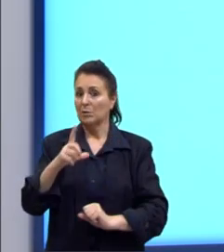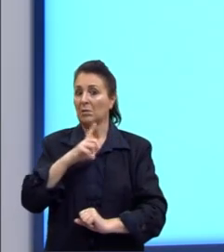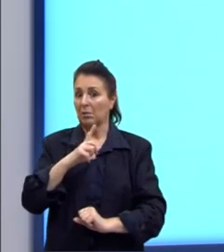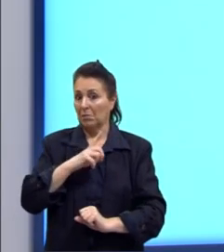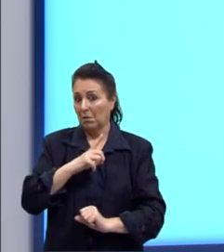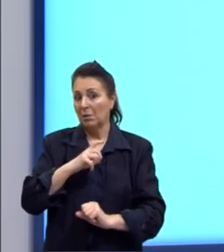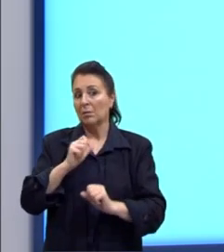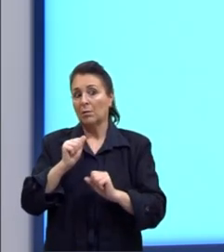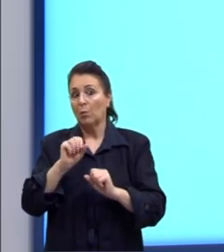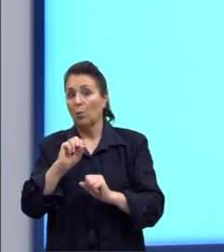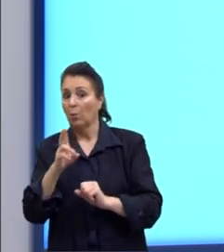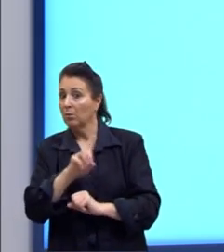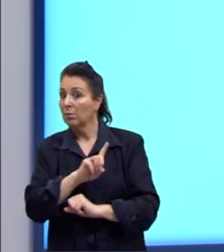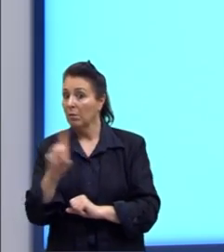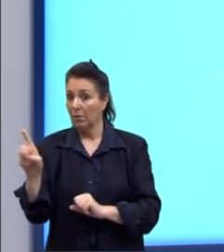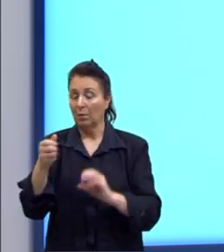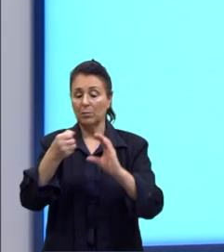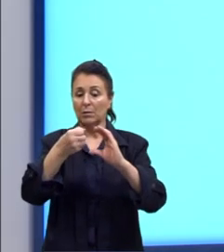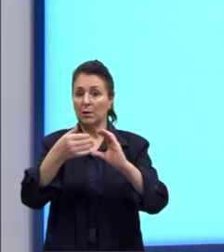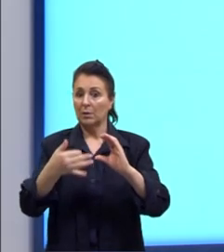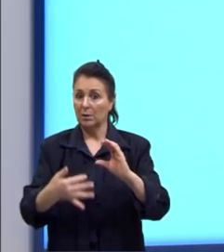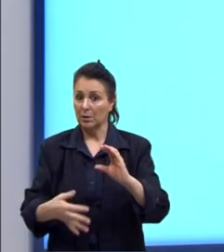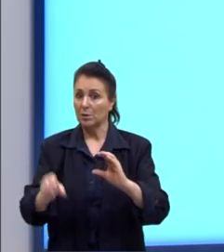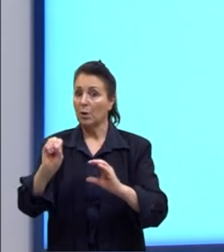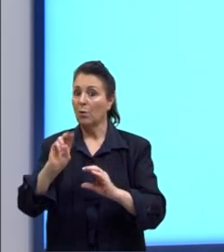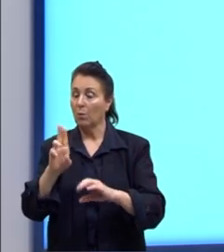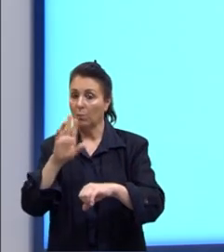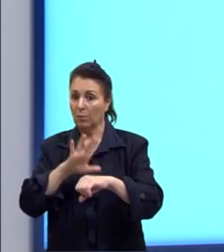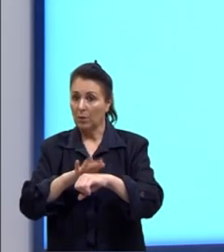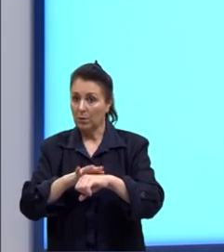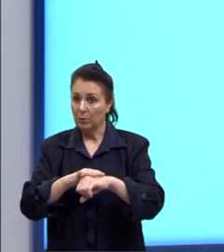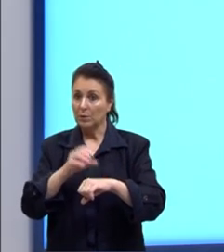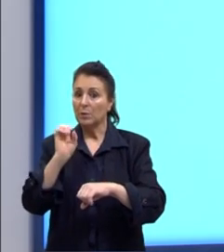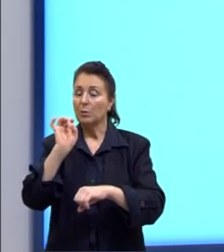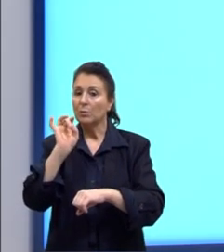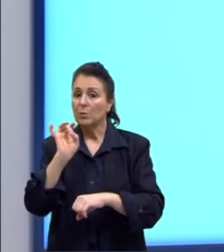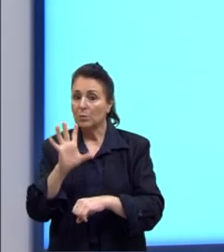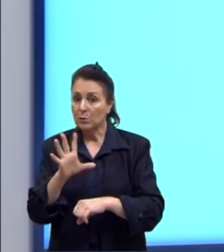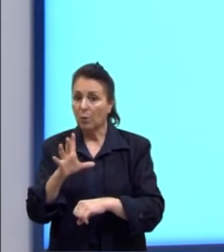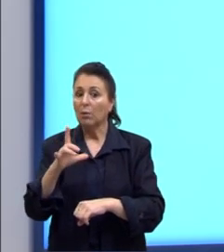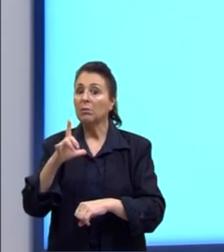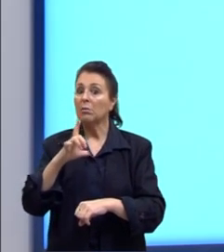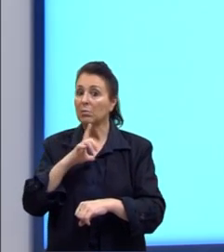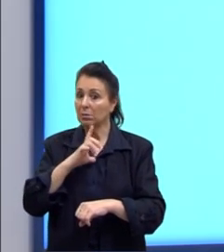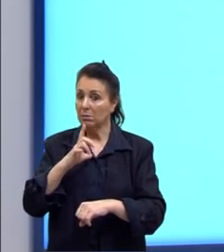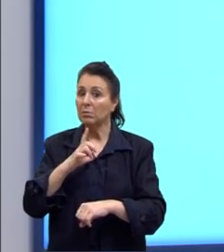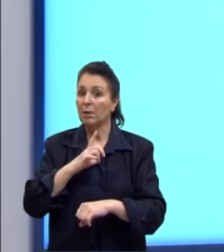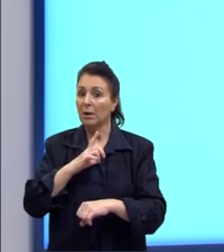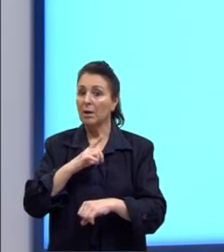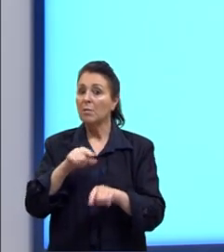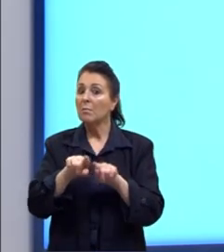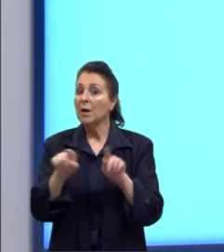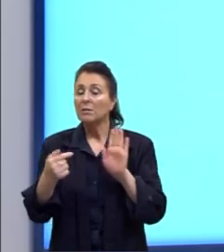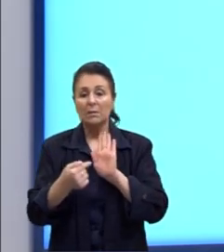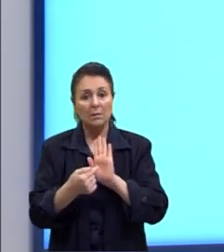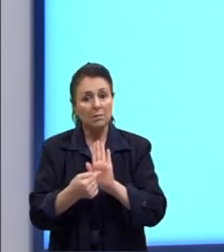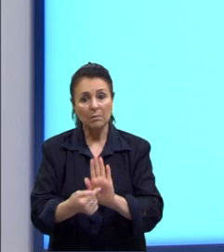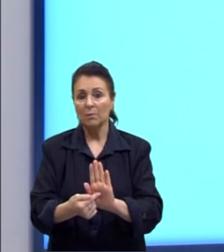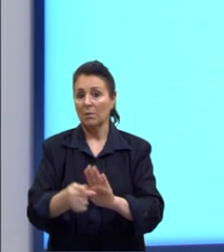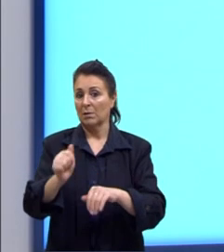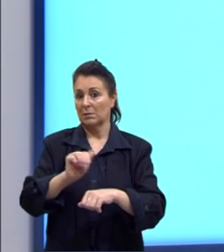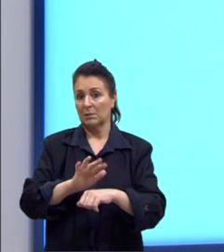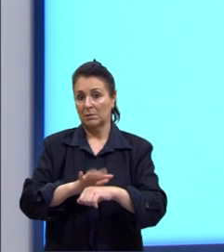Pode ser que ela tem a característica ou a doença ou pode ser que ela seja só portadora e não manifeste a